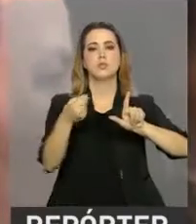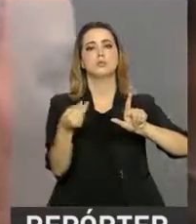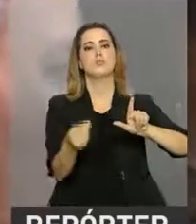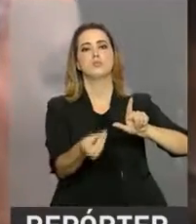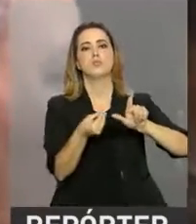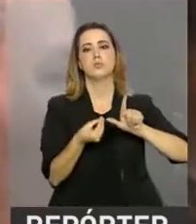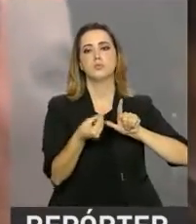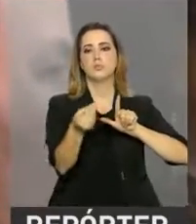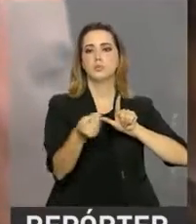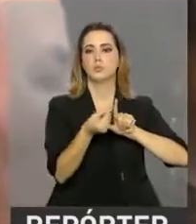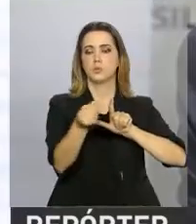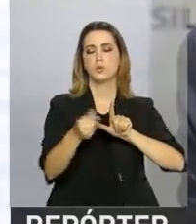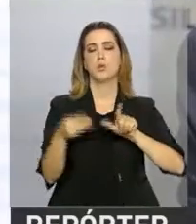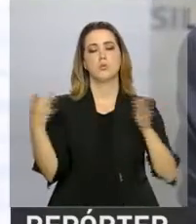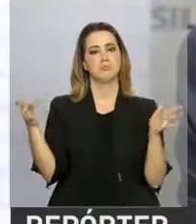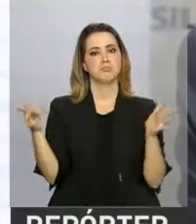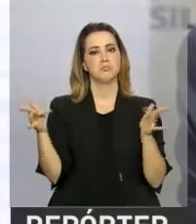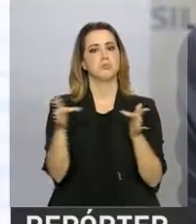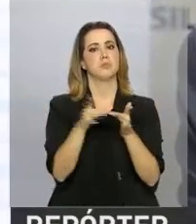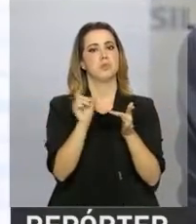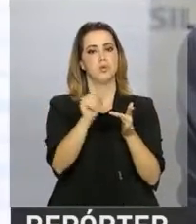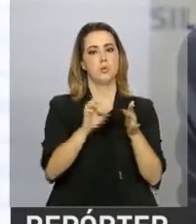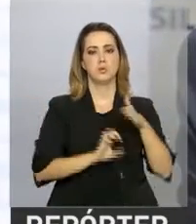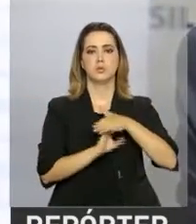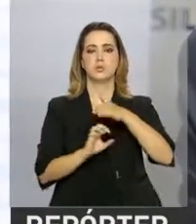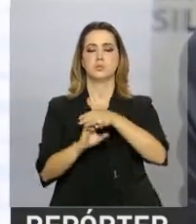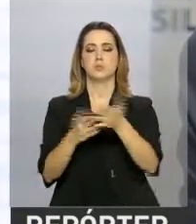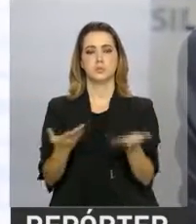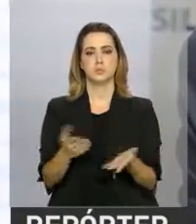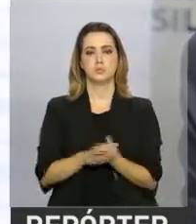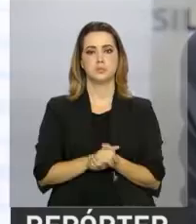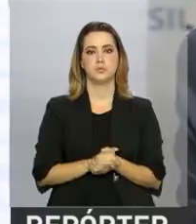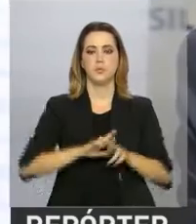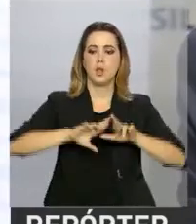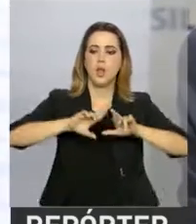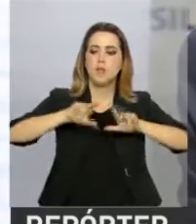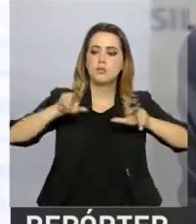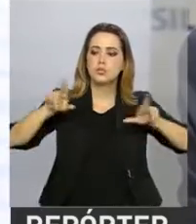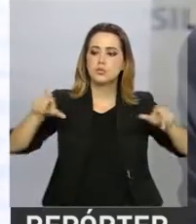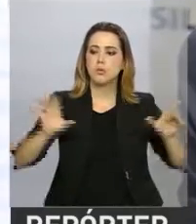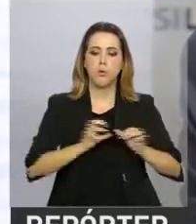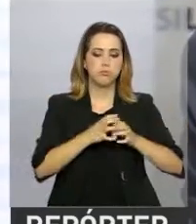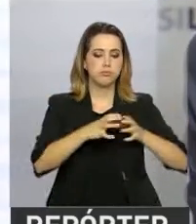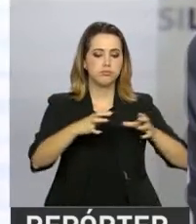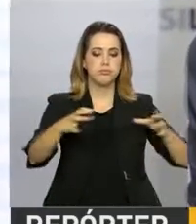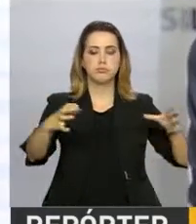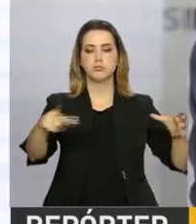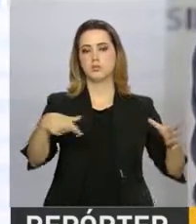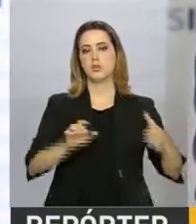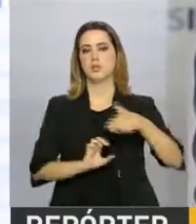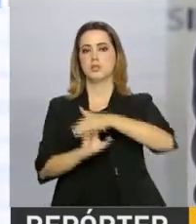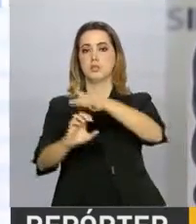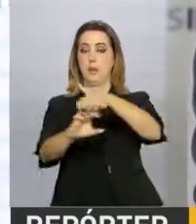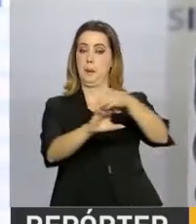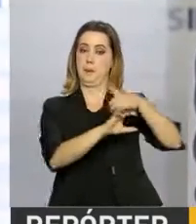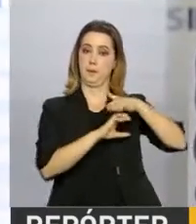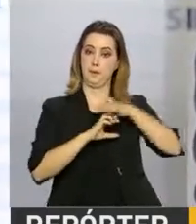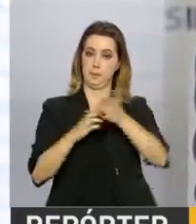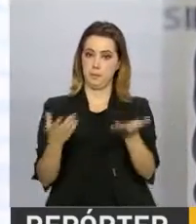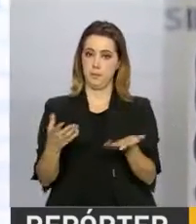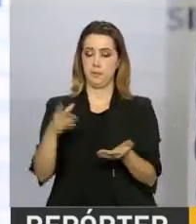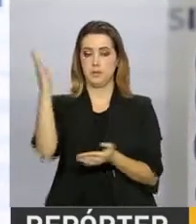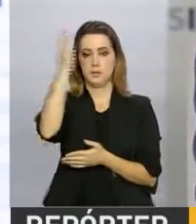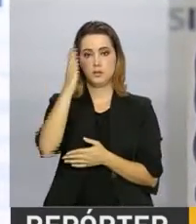com o progresso do país afasta maioria do empresariado brasileiro a vasta maioria setor público não é parte